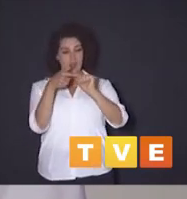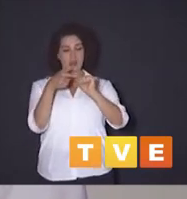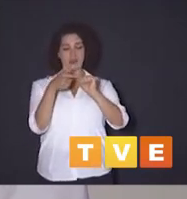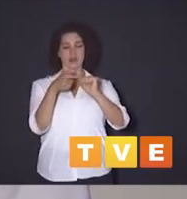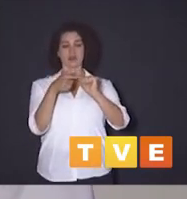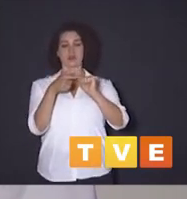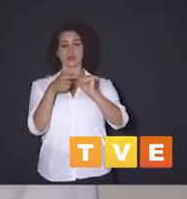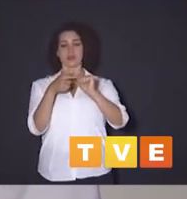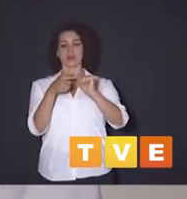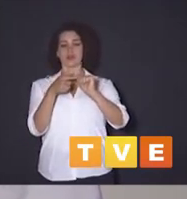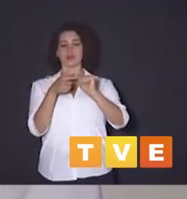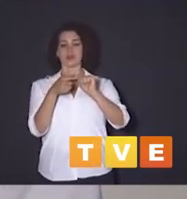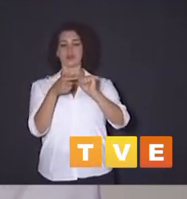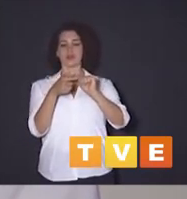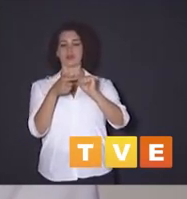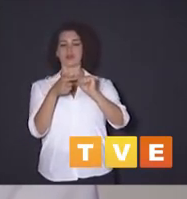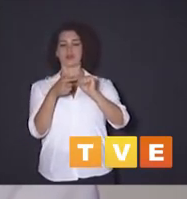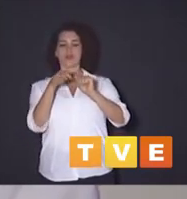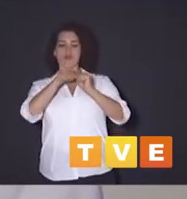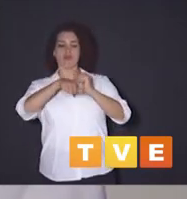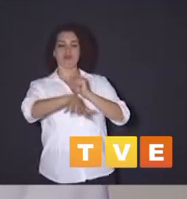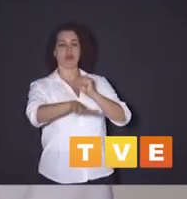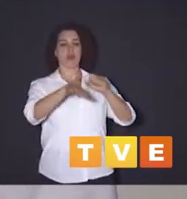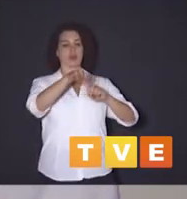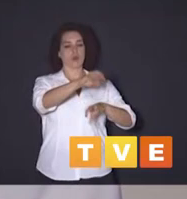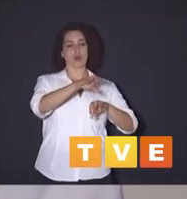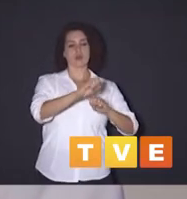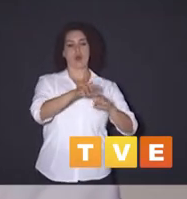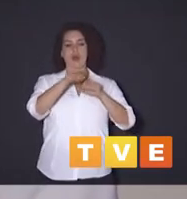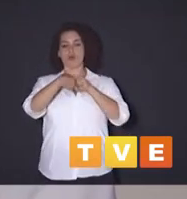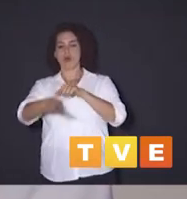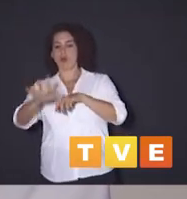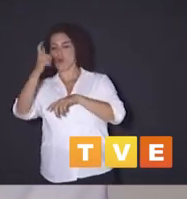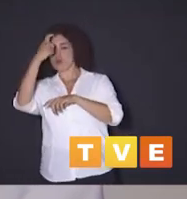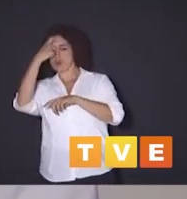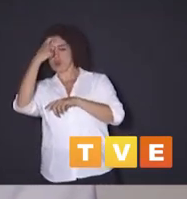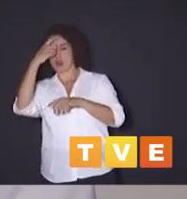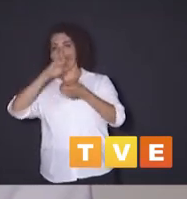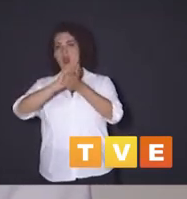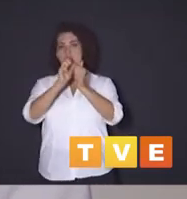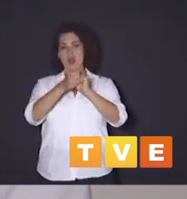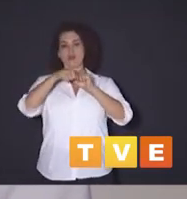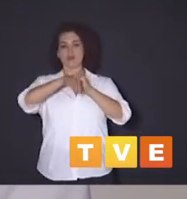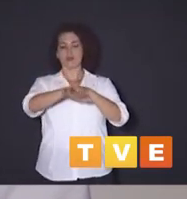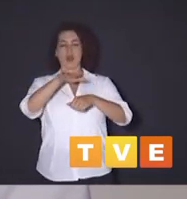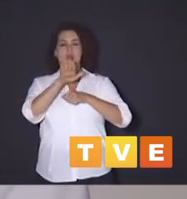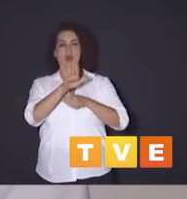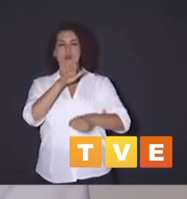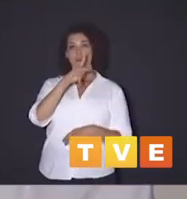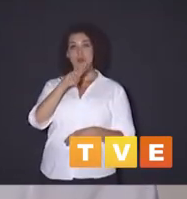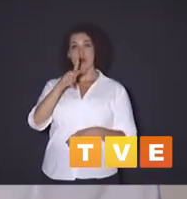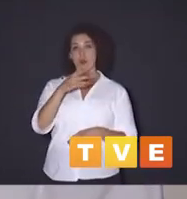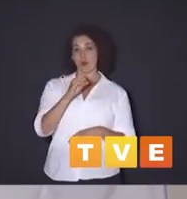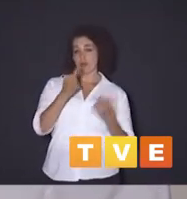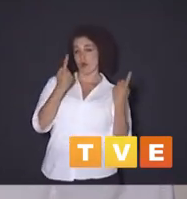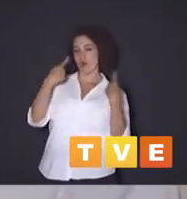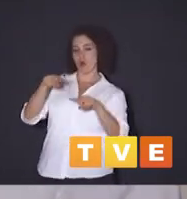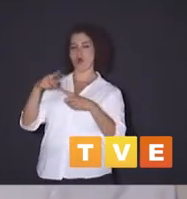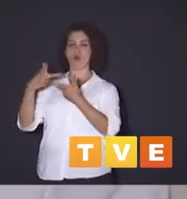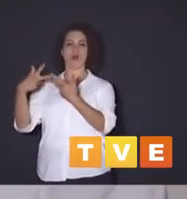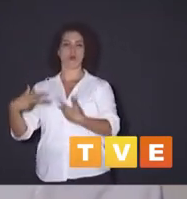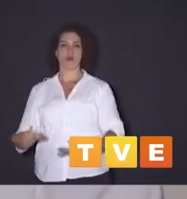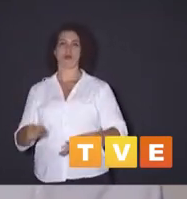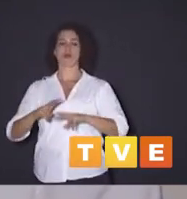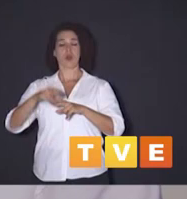é de educação um instrumento de conscientização um instrumento também que o contributo da organização daquele povo a cultura hip hop